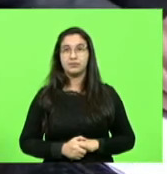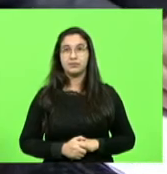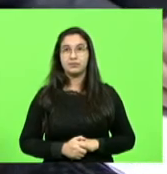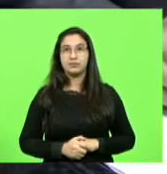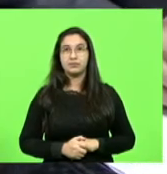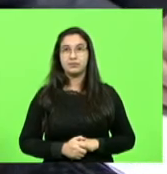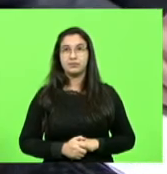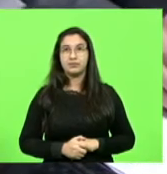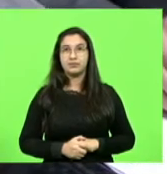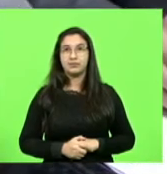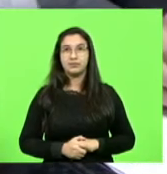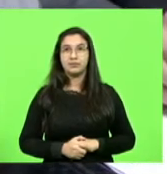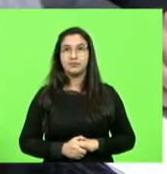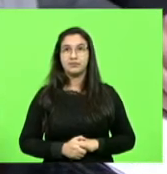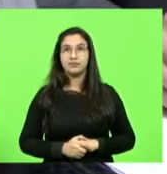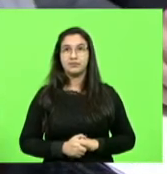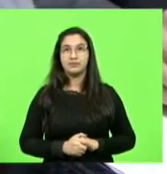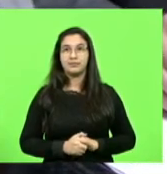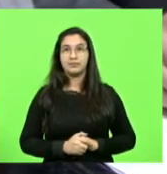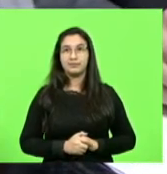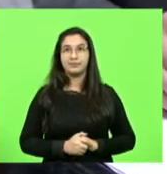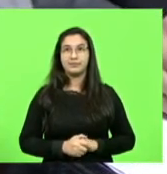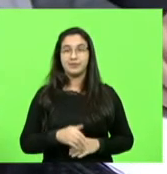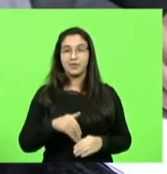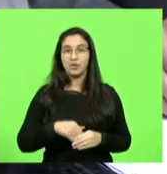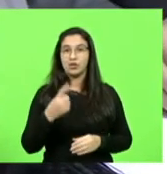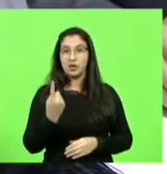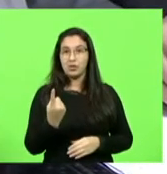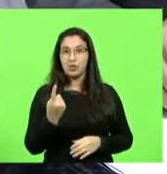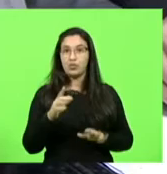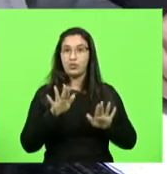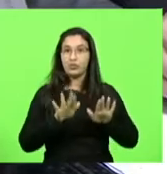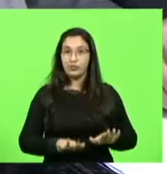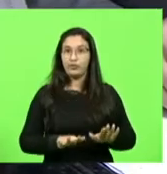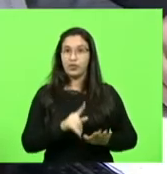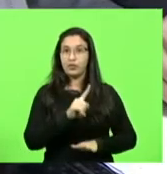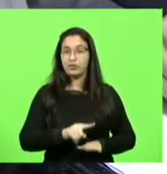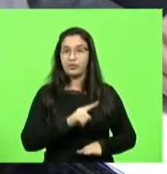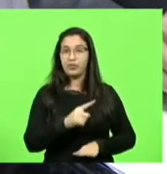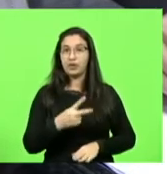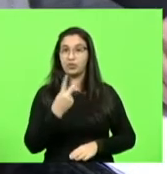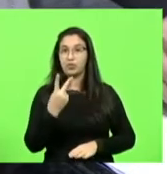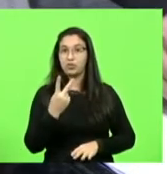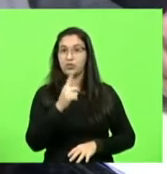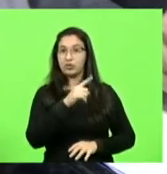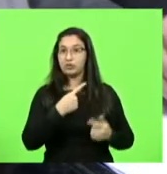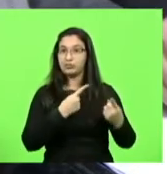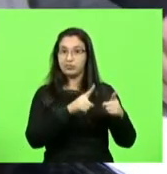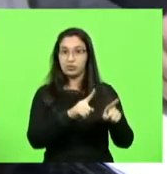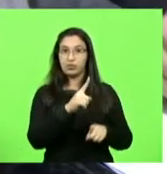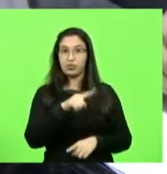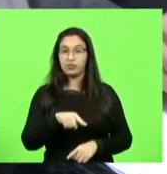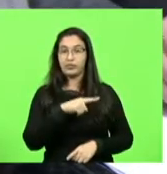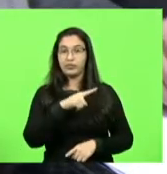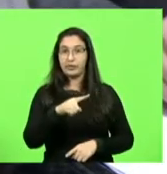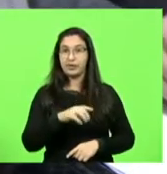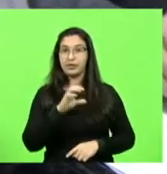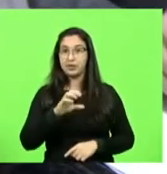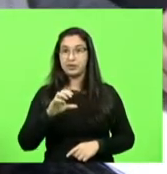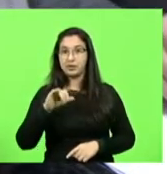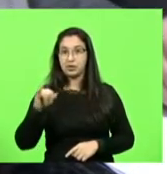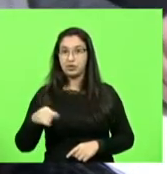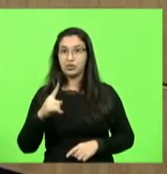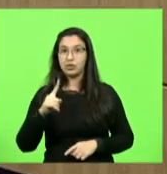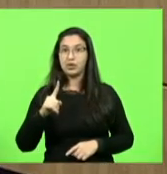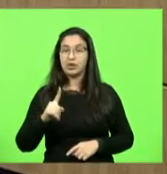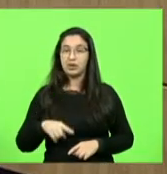Restabelecido o tempo, a Vossa Excelência. Quem vota 1, mantém o veto, quem vota 2, rejeita o veto. Recomendação da CCJ pela derrubada